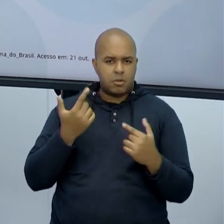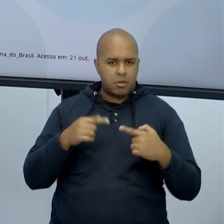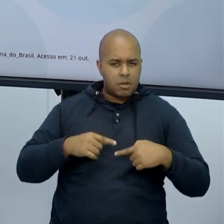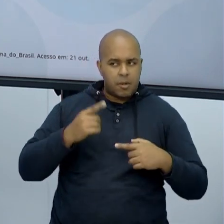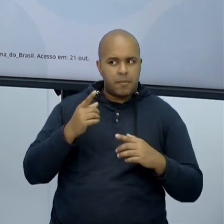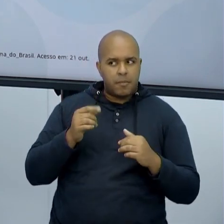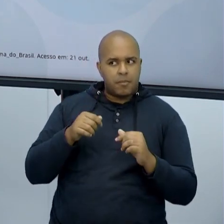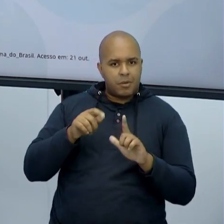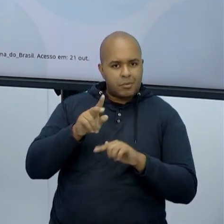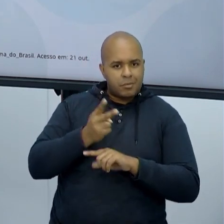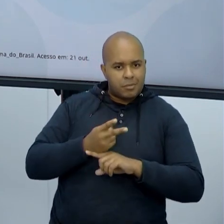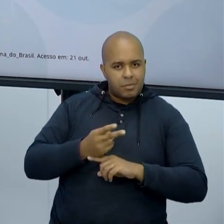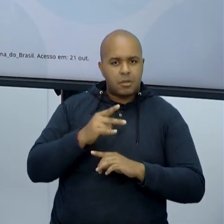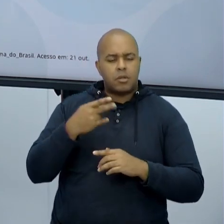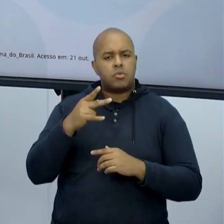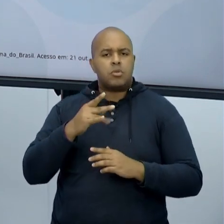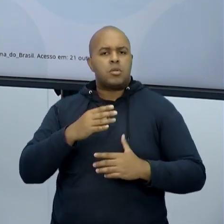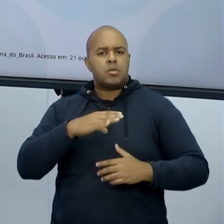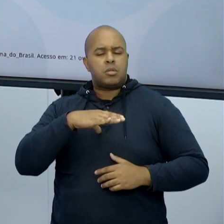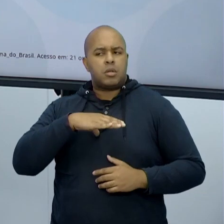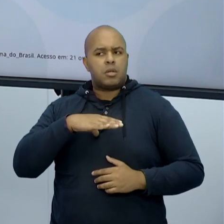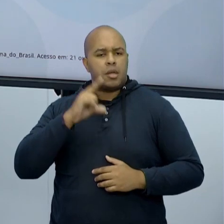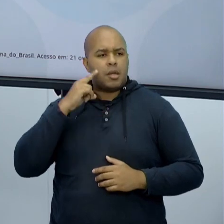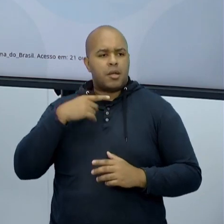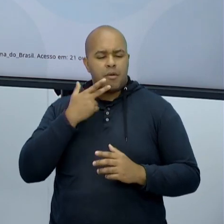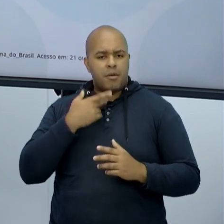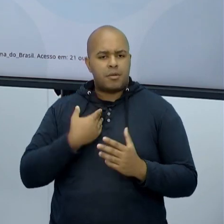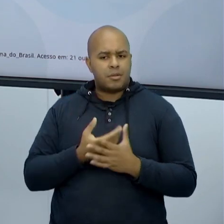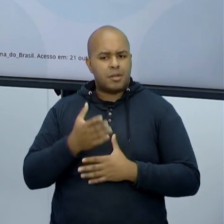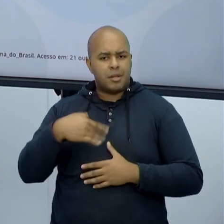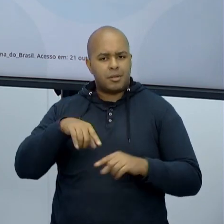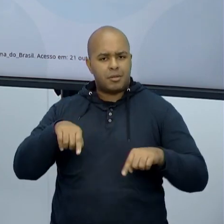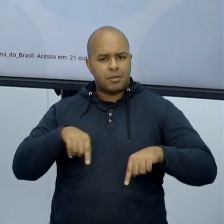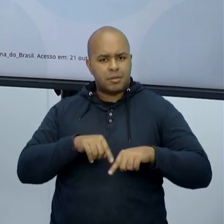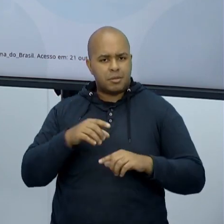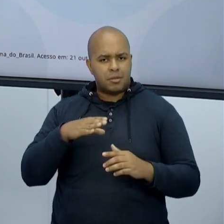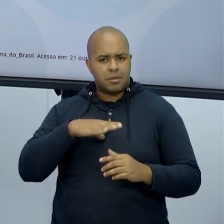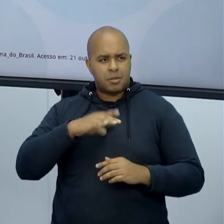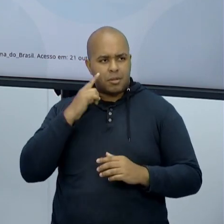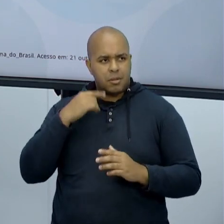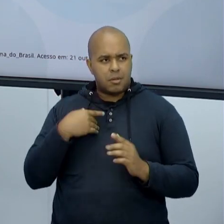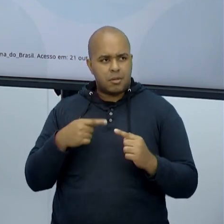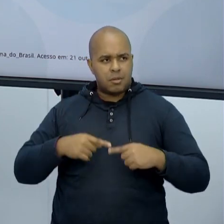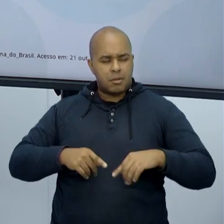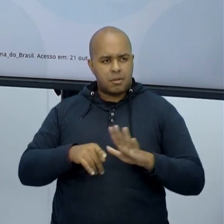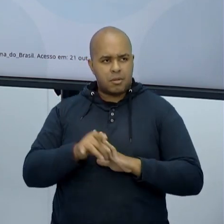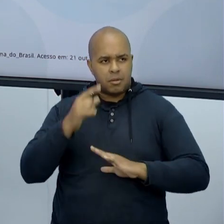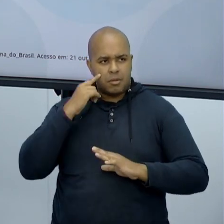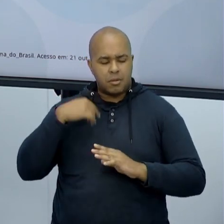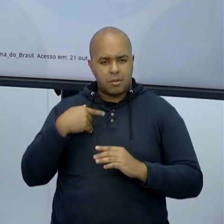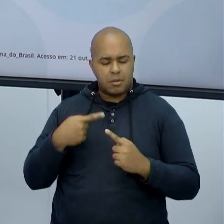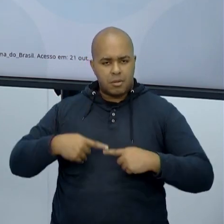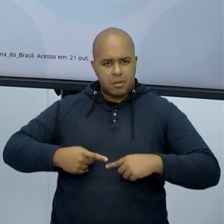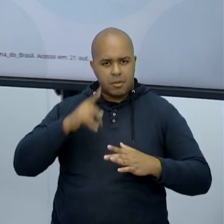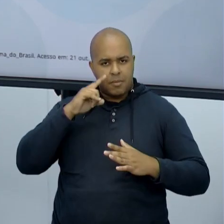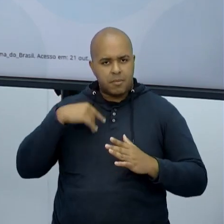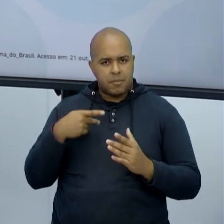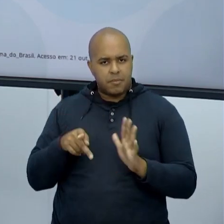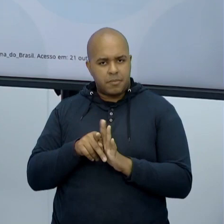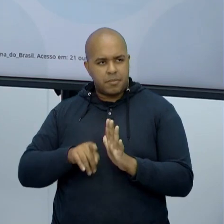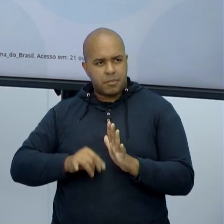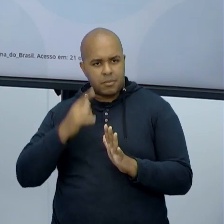salas de cinema na sua cidade. Dessas 100 salas de cinema, havia uma reserva de mercado para que 30 filmes